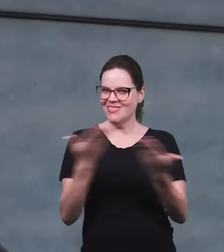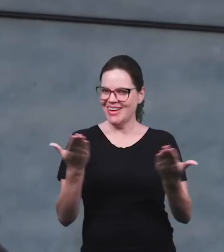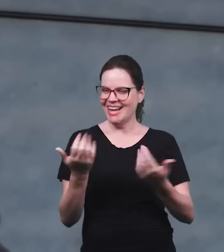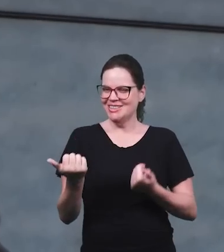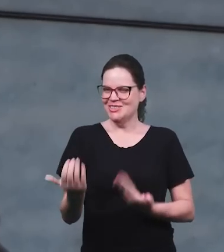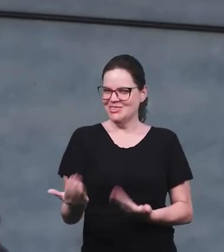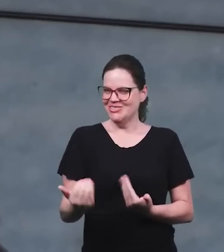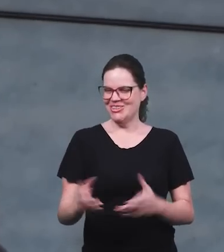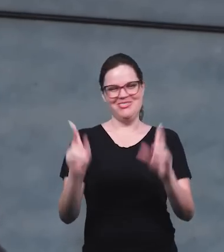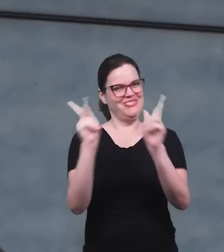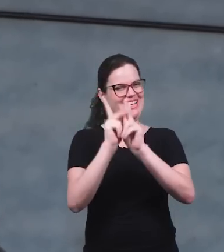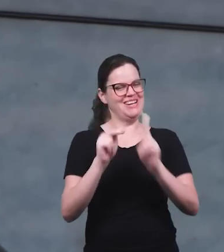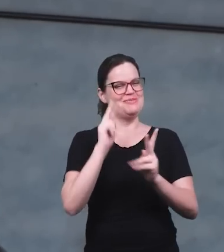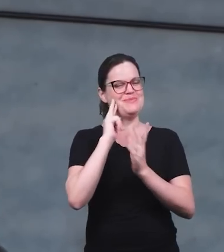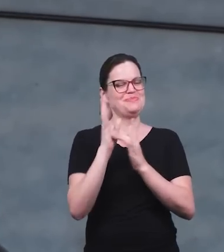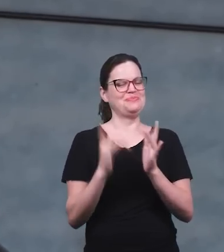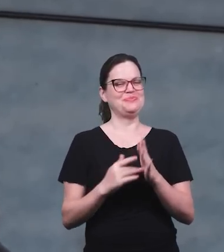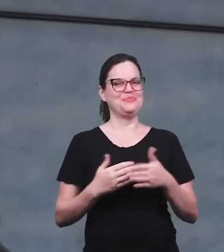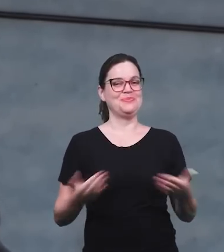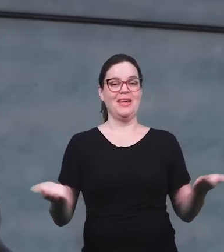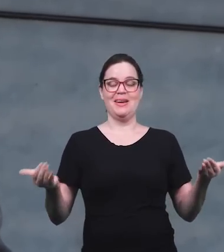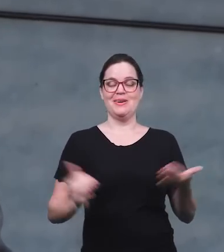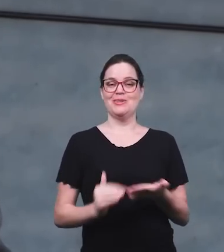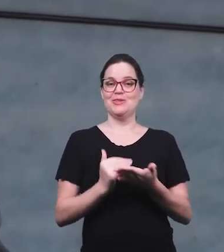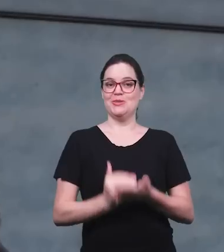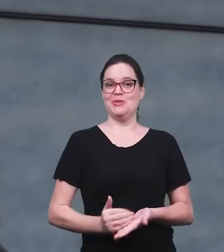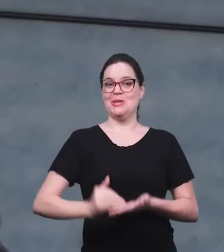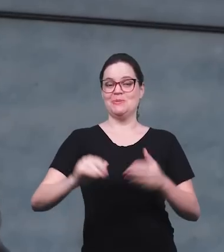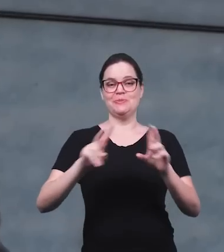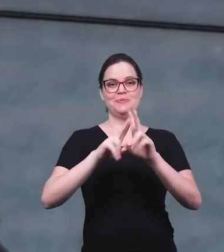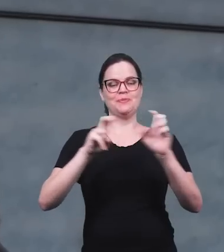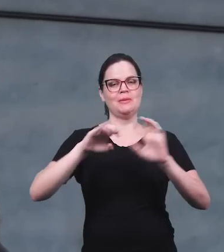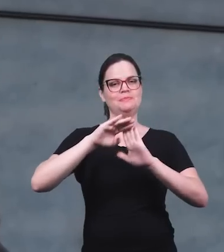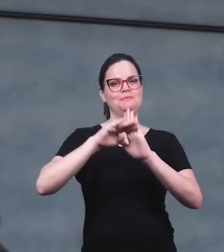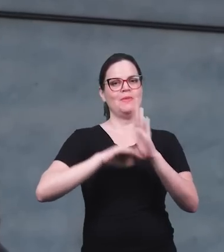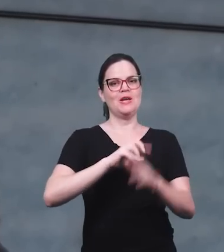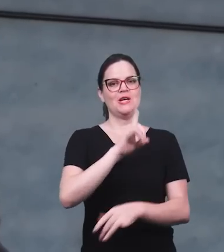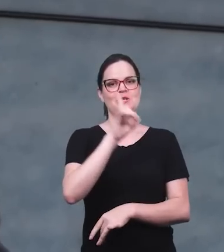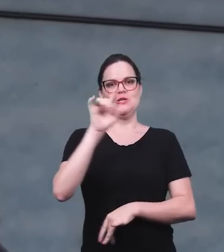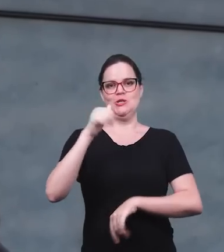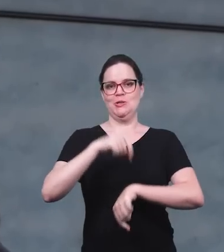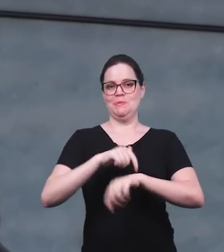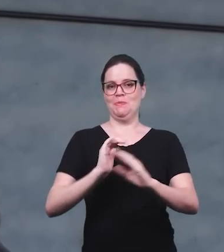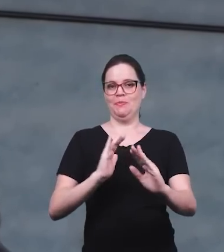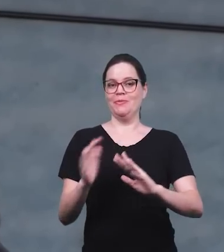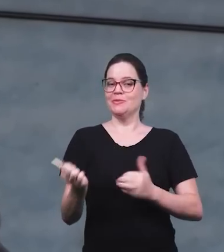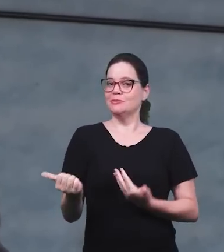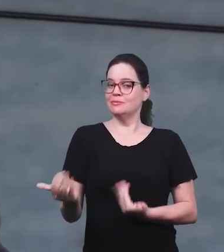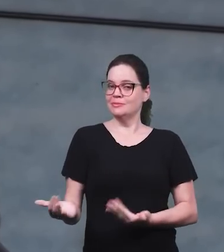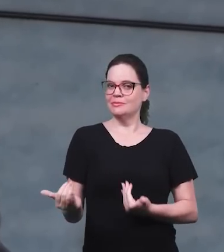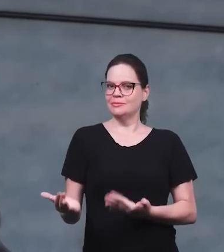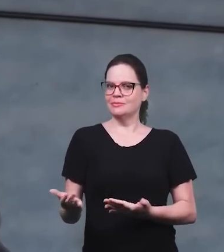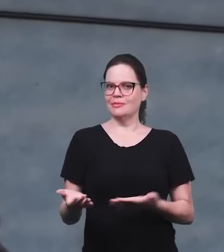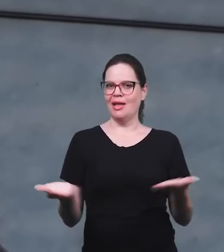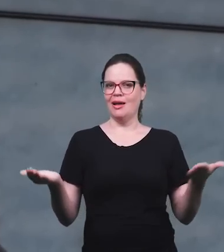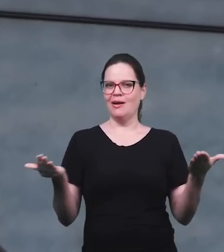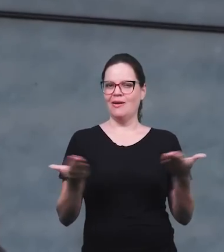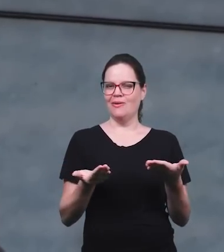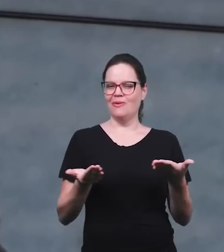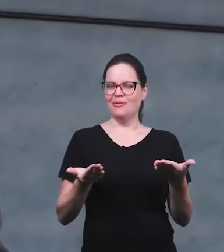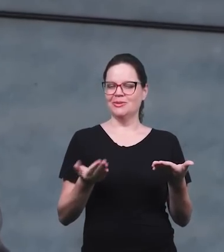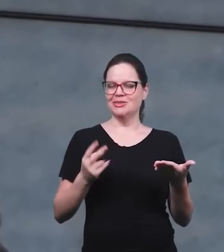Fala, jovem, a paz do Senhor Jesus. Nós estamos começando mais uma edição do programa Os Dias da Minha Mocidade.